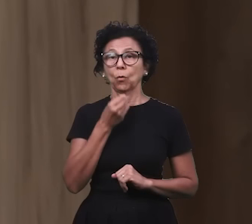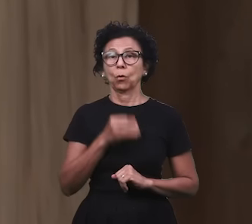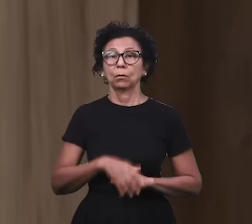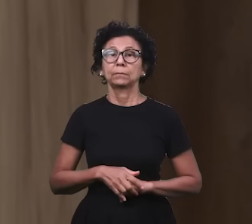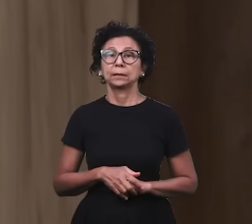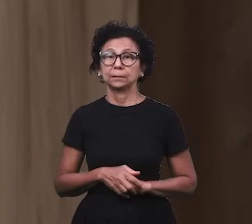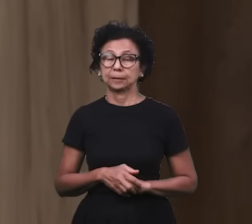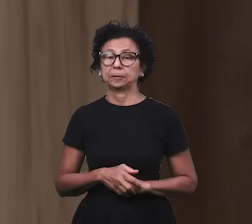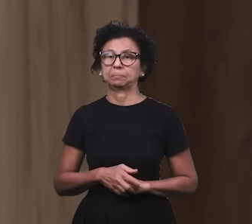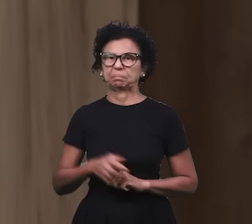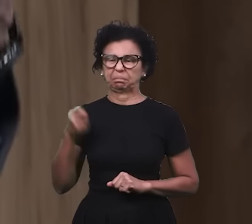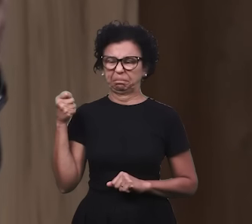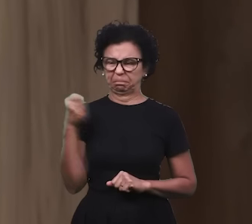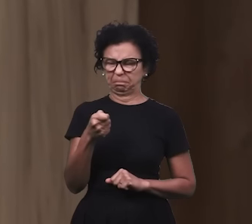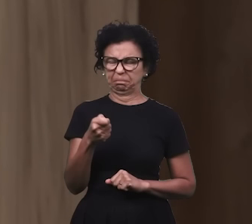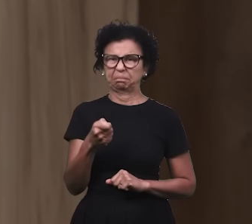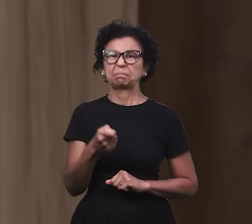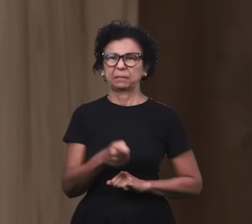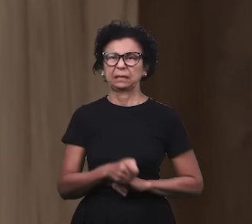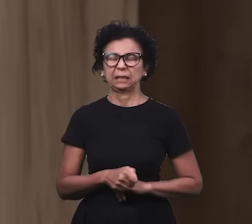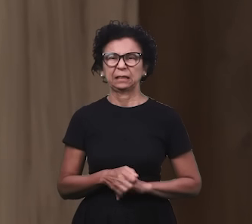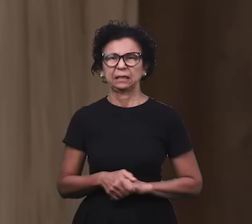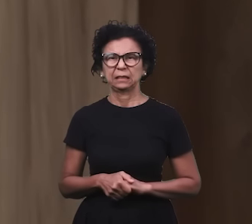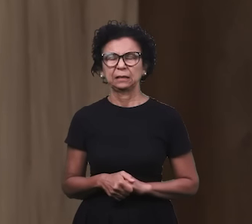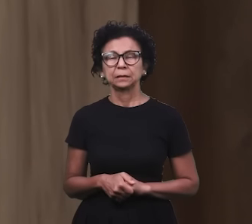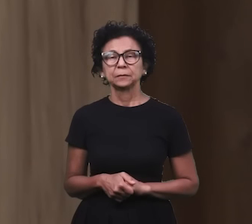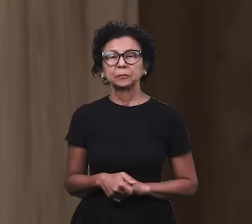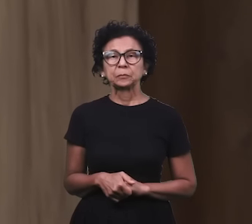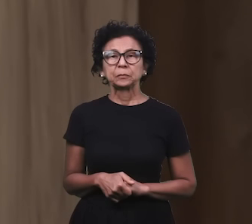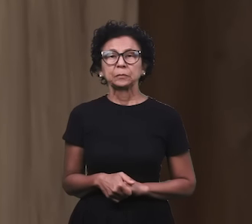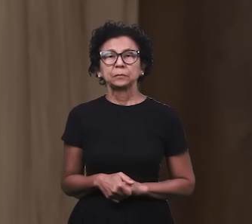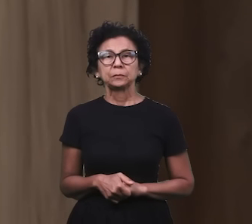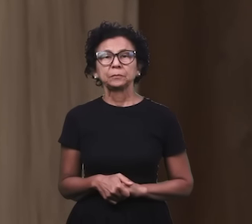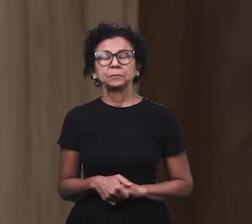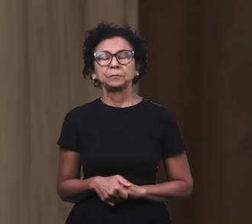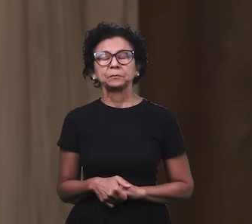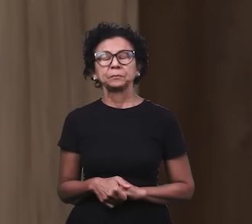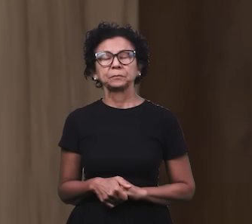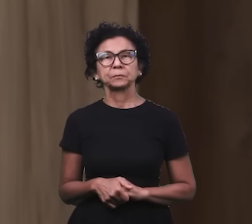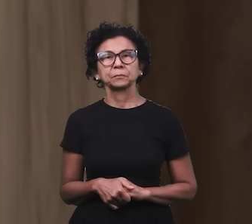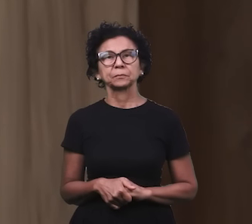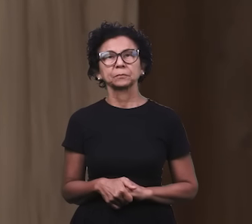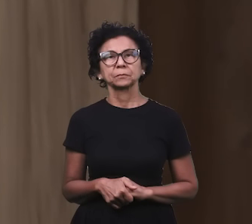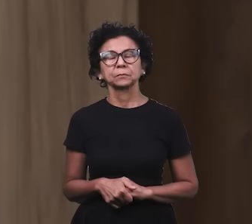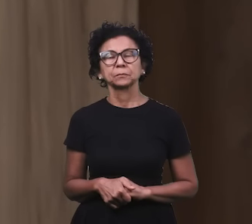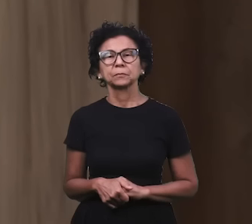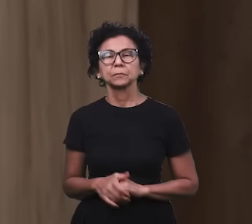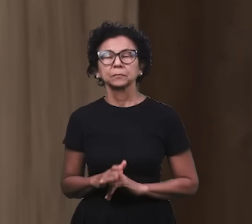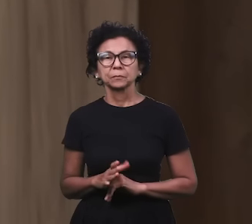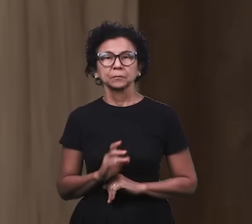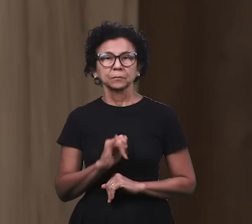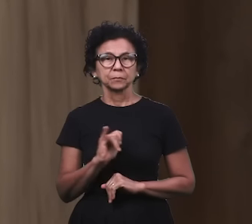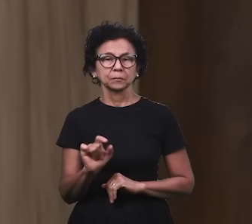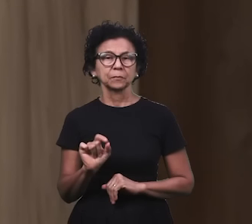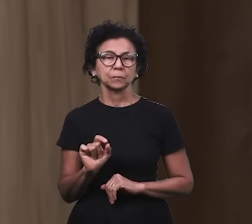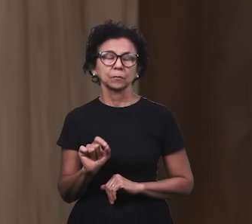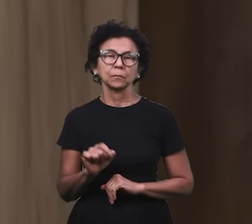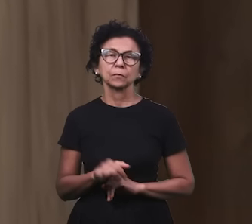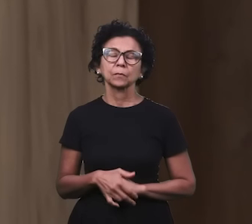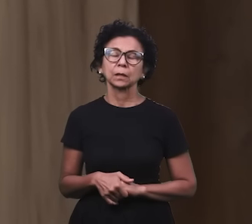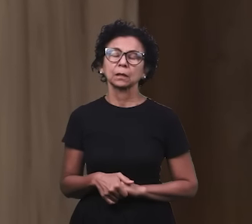Arquelau, e então fez com que isso acontecesse. Mas eu gostaria de dizer o seguinte, e isso